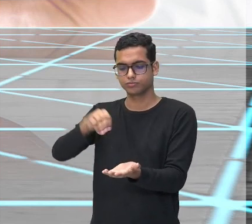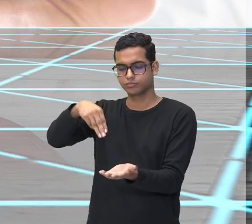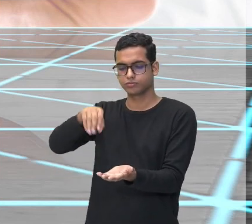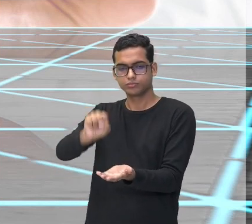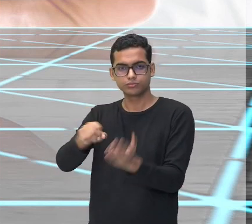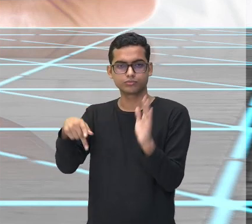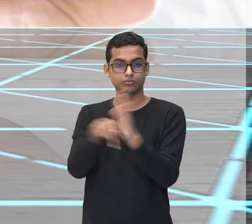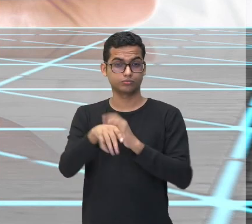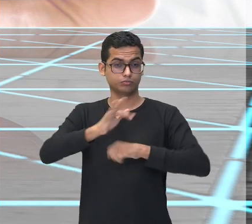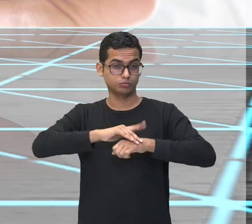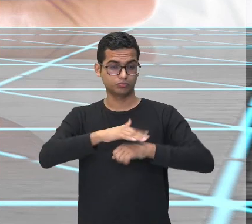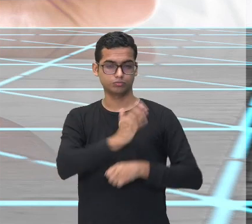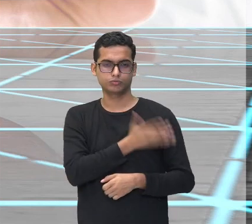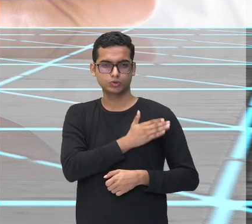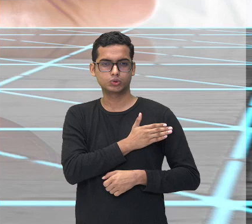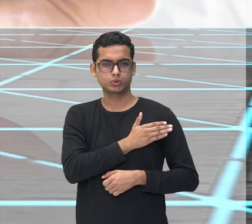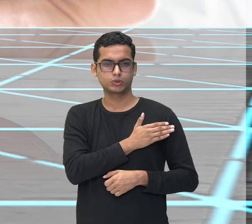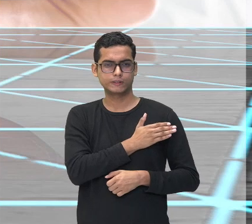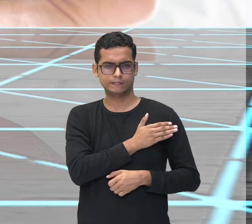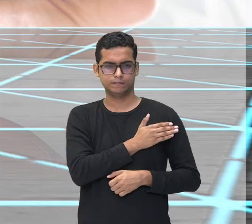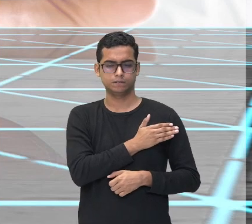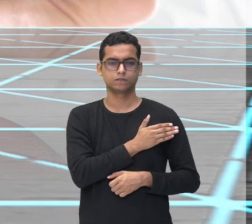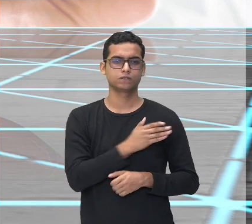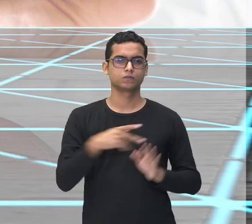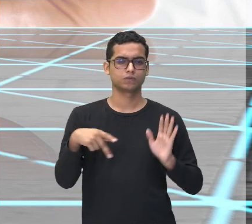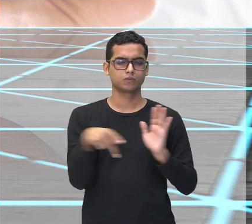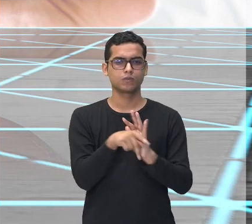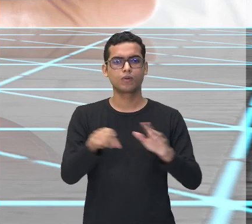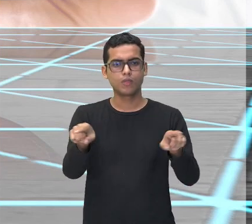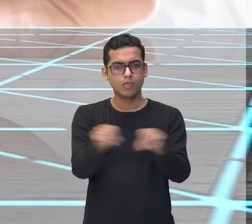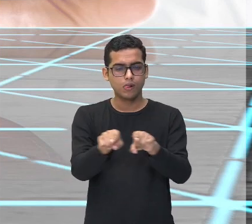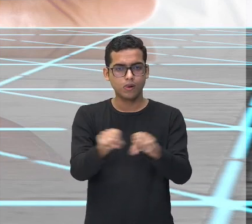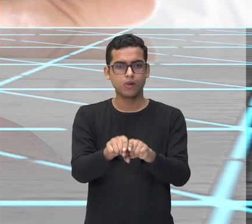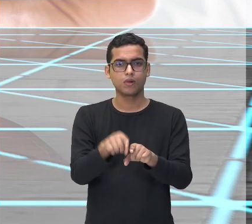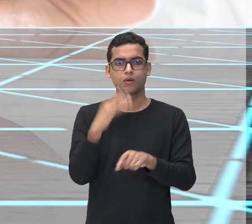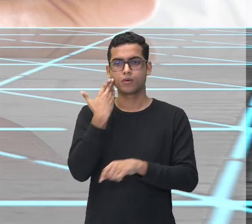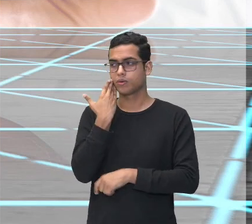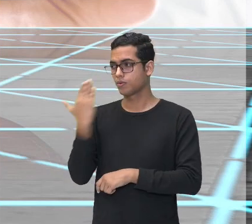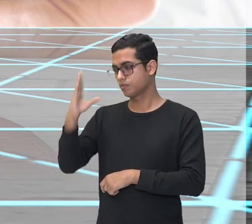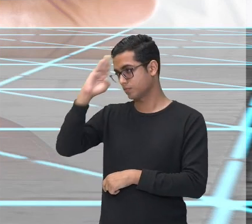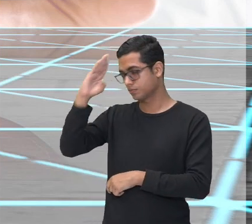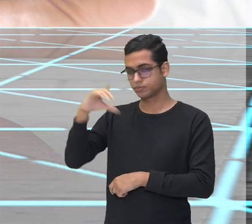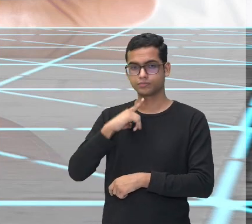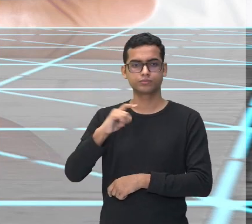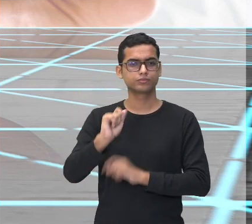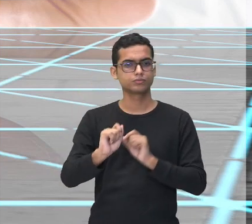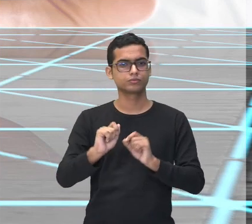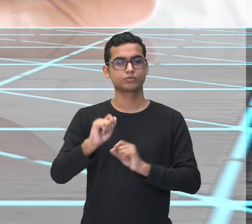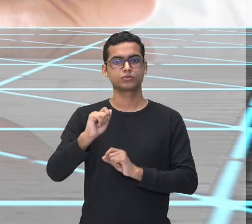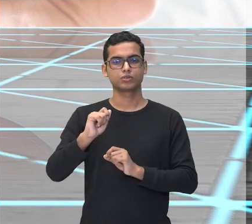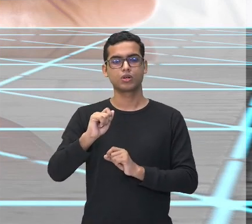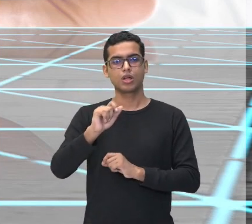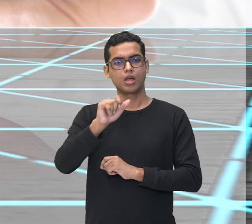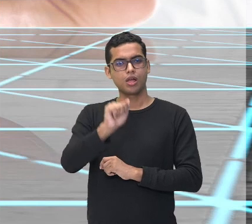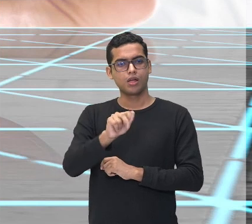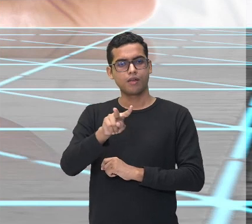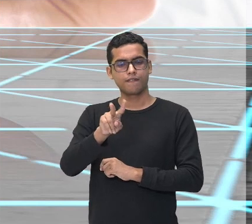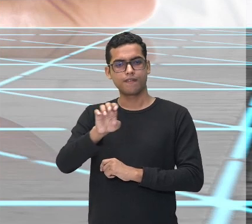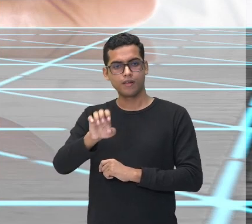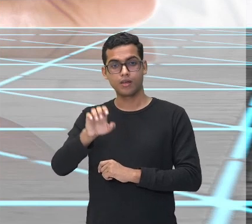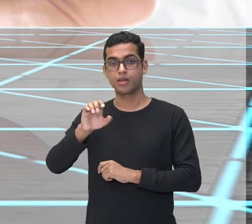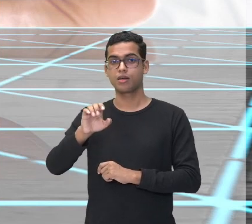no mundo. E como doenças cardiovasculares, as principais nós conhecemos o AVE, que nós conhecemos popularmente como